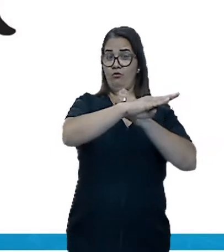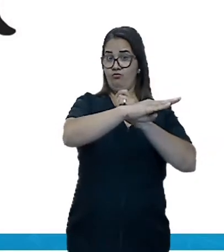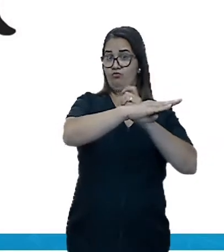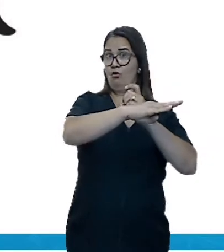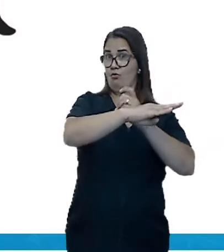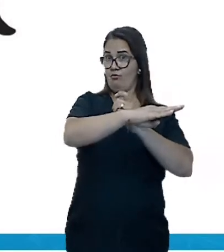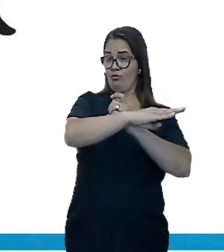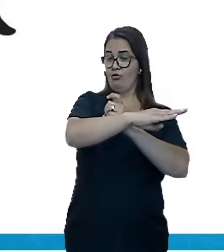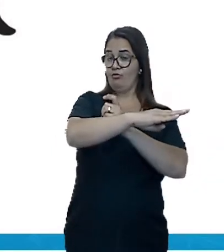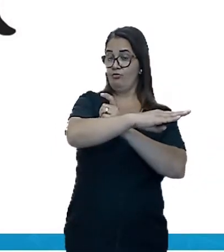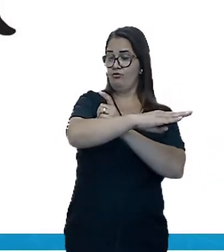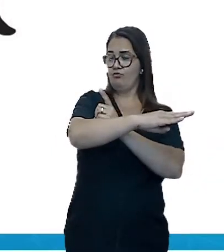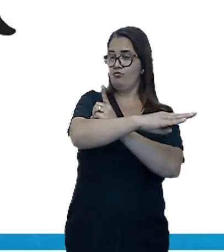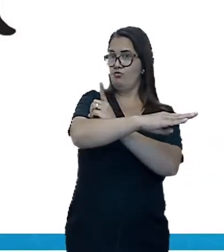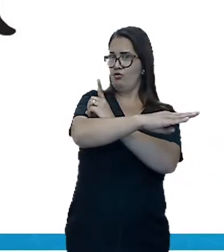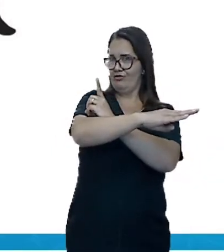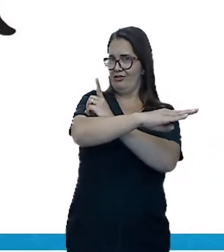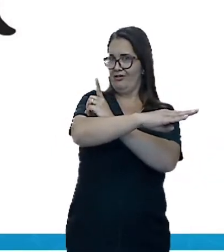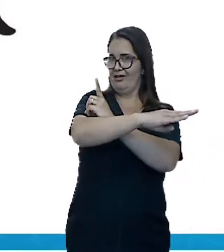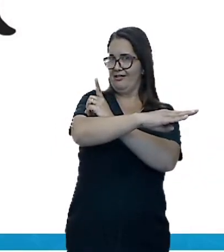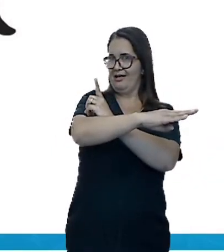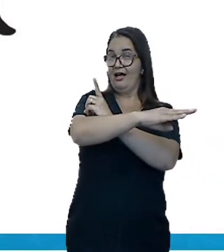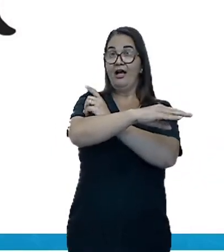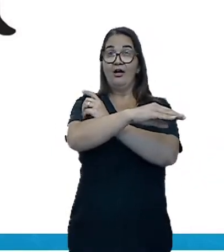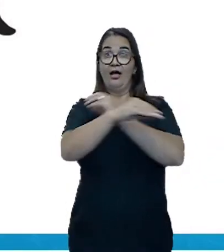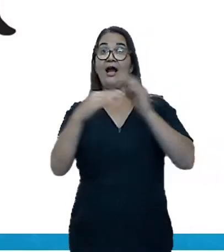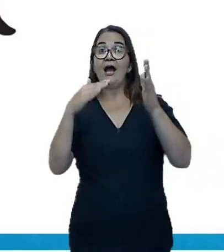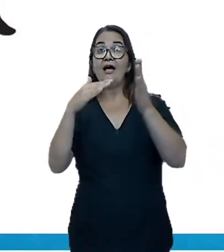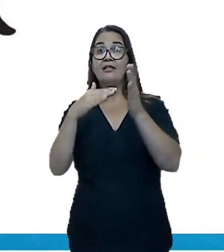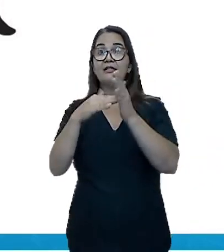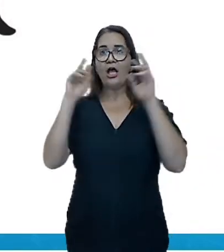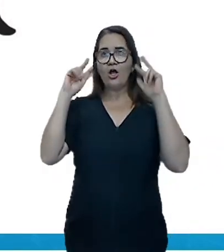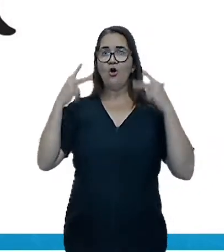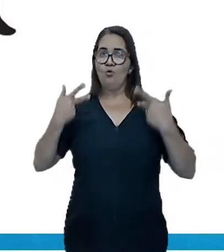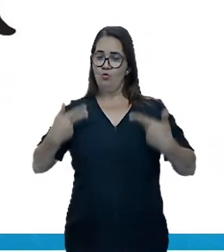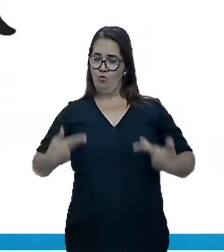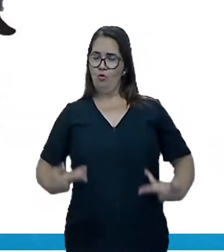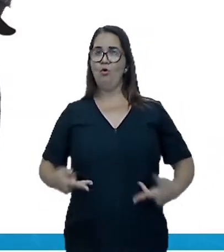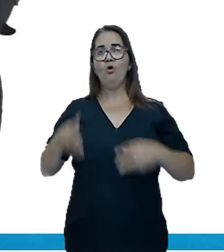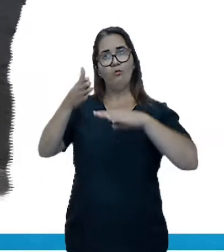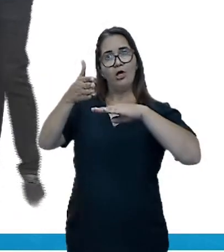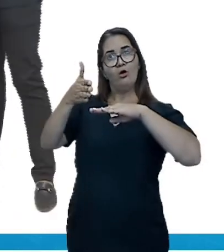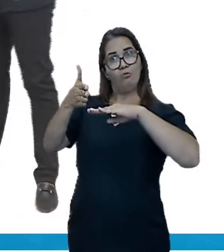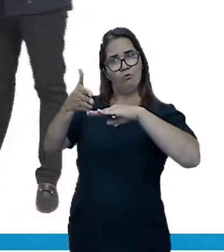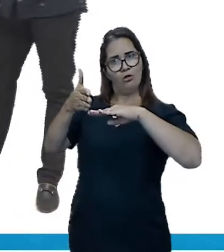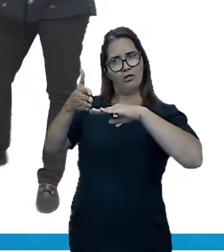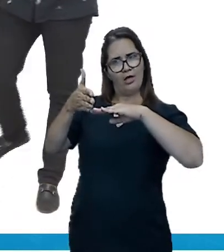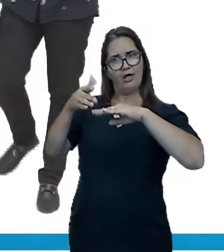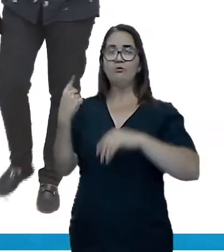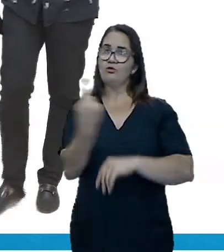aqui ao nosso homem, ao nosso dia a dia, né? O nosso homem moderno,